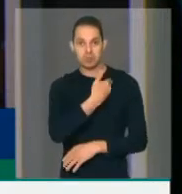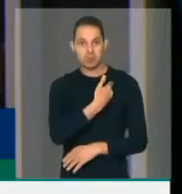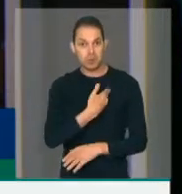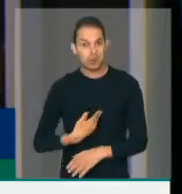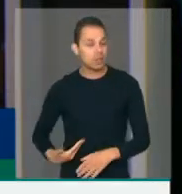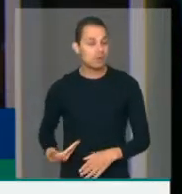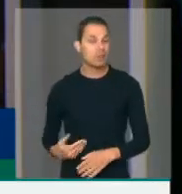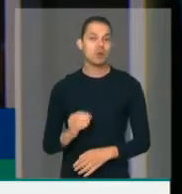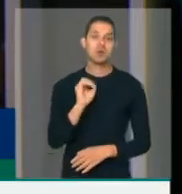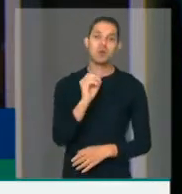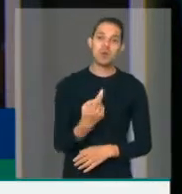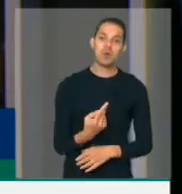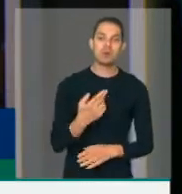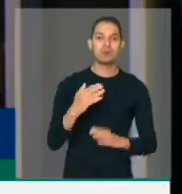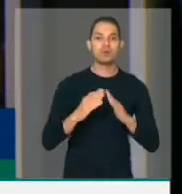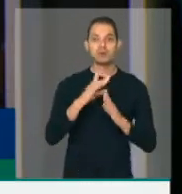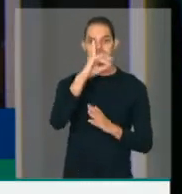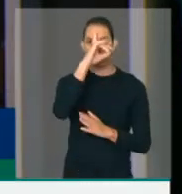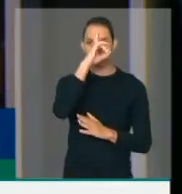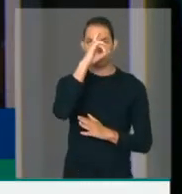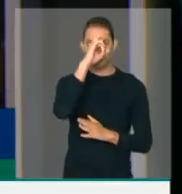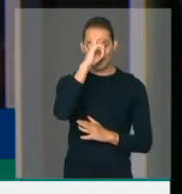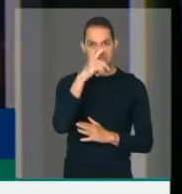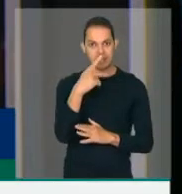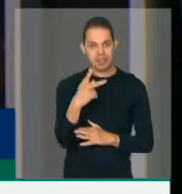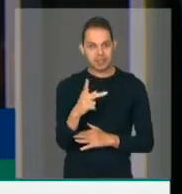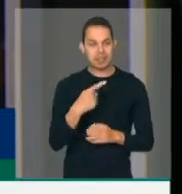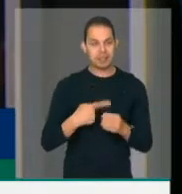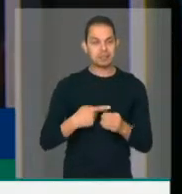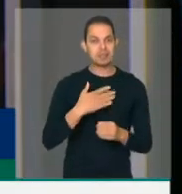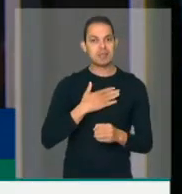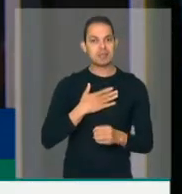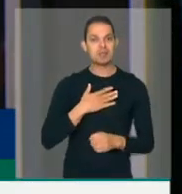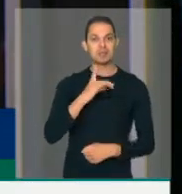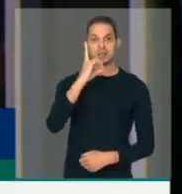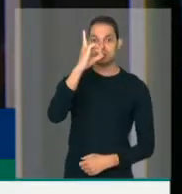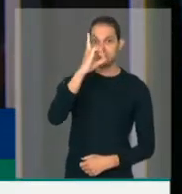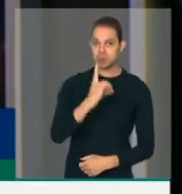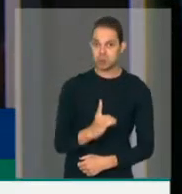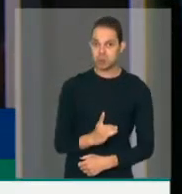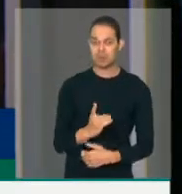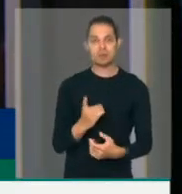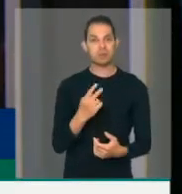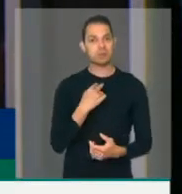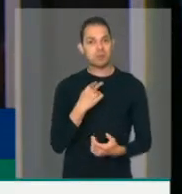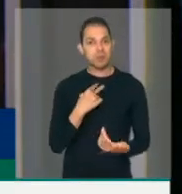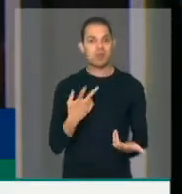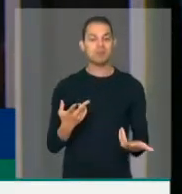ou o hospital que eu faço parte, eu ser diretora e